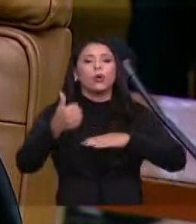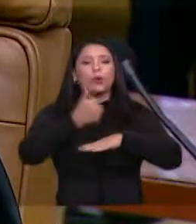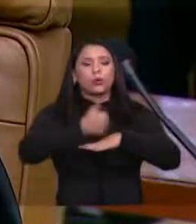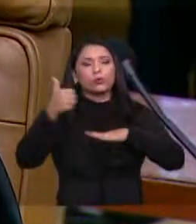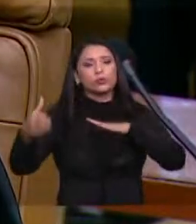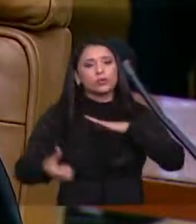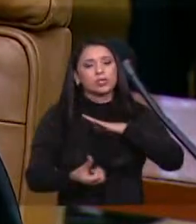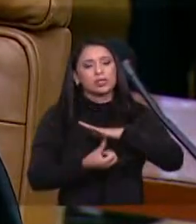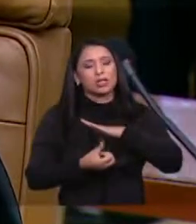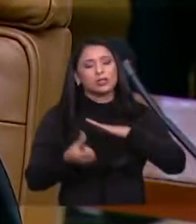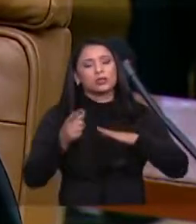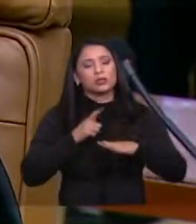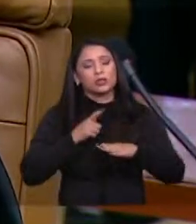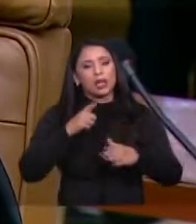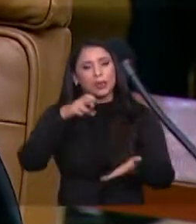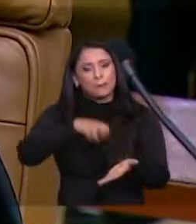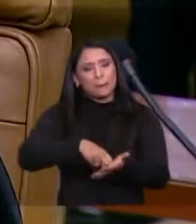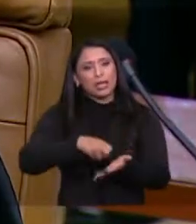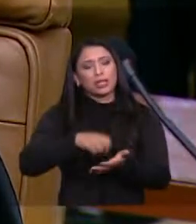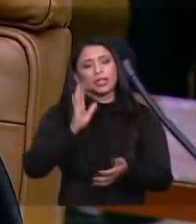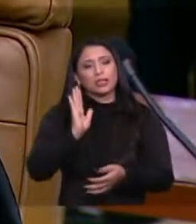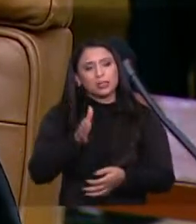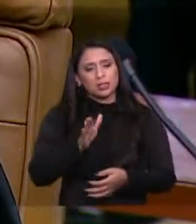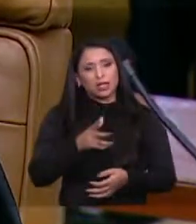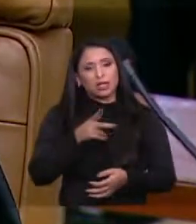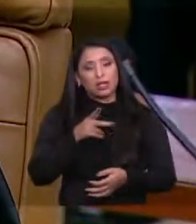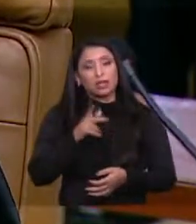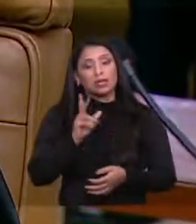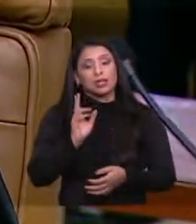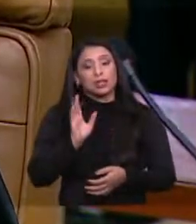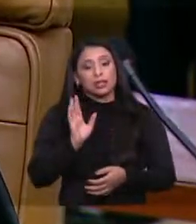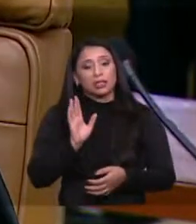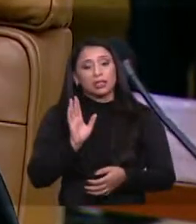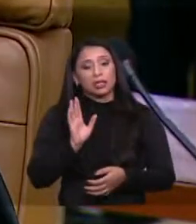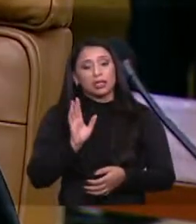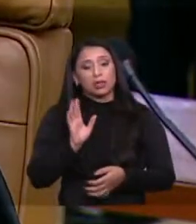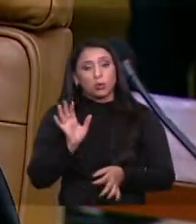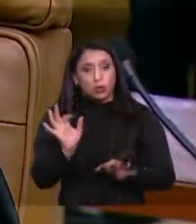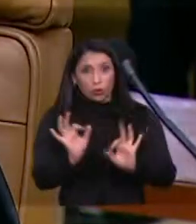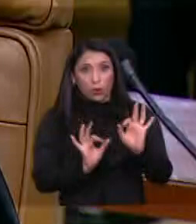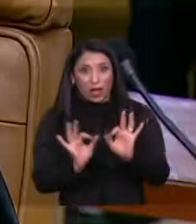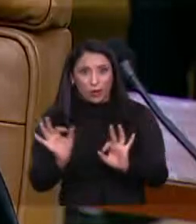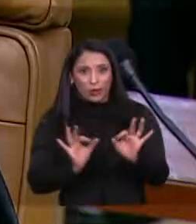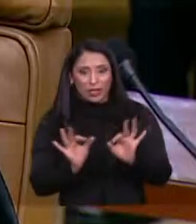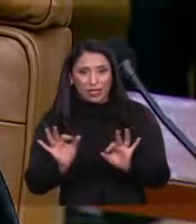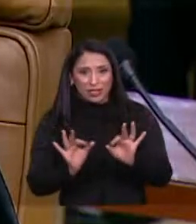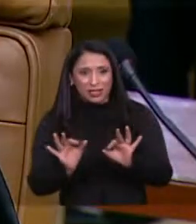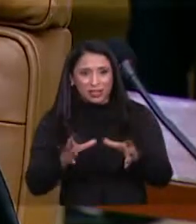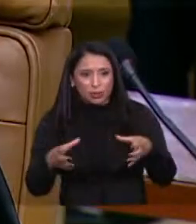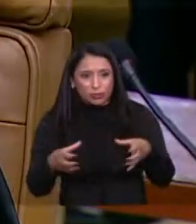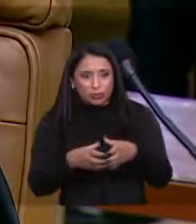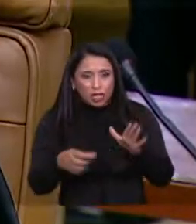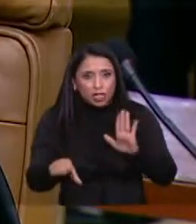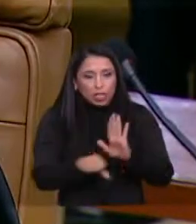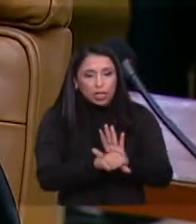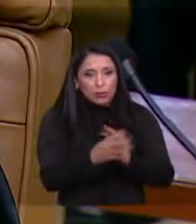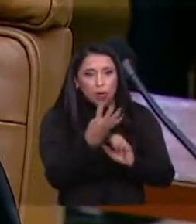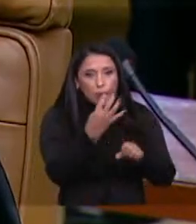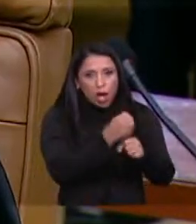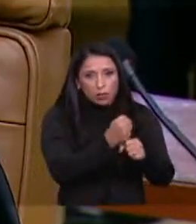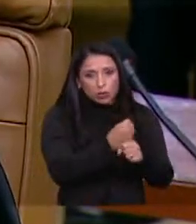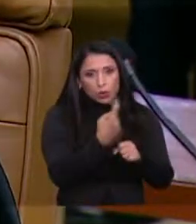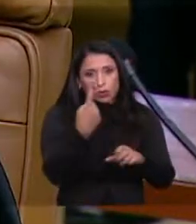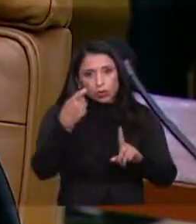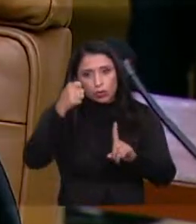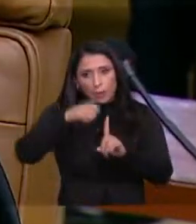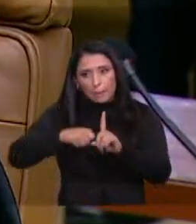sobre a pena provisoriamente fixada tornando definitiva quanto a organização criminosa em quatro anos e um mês de